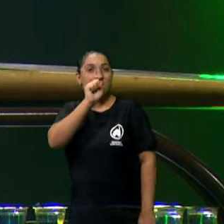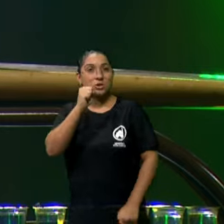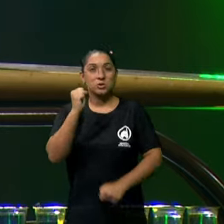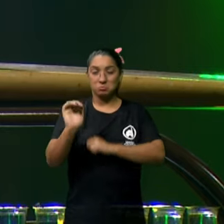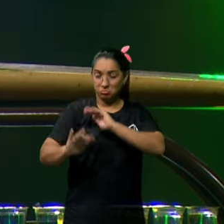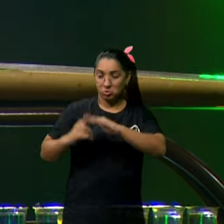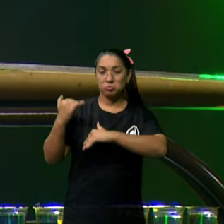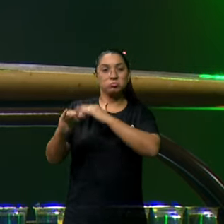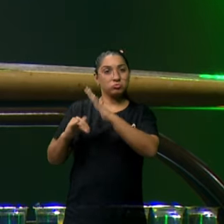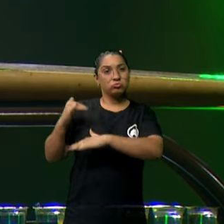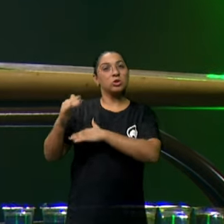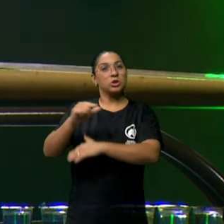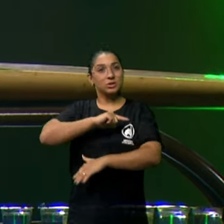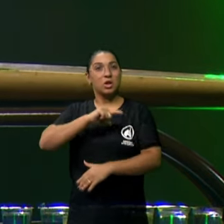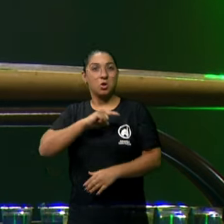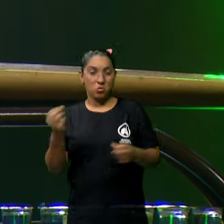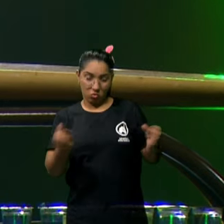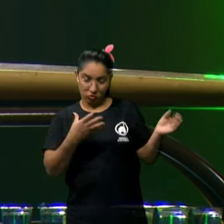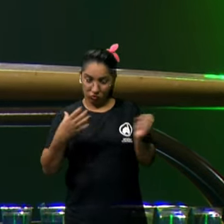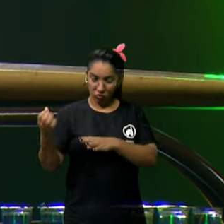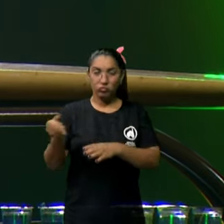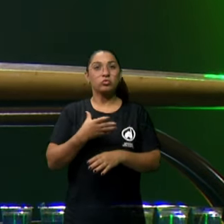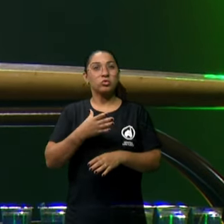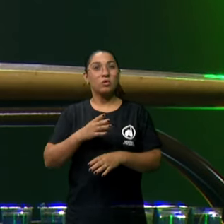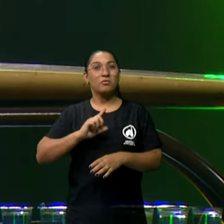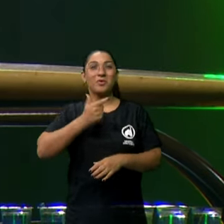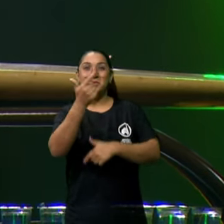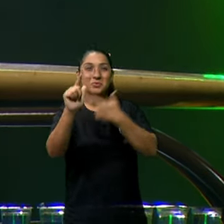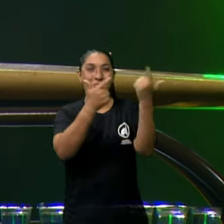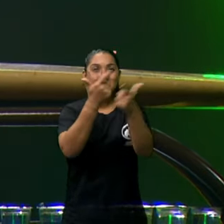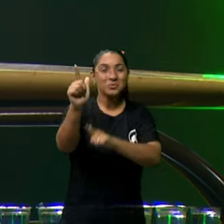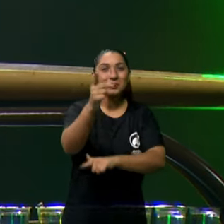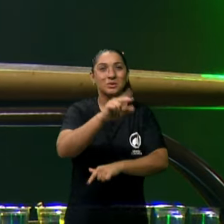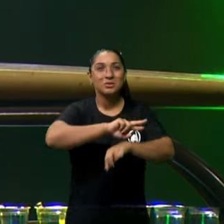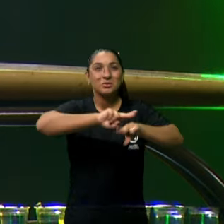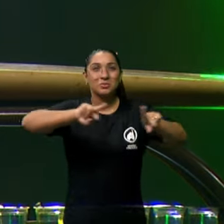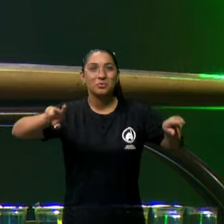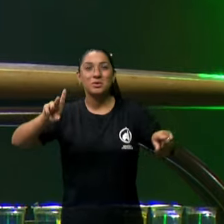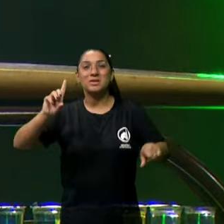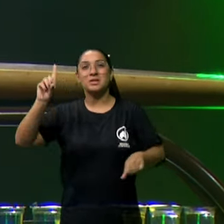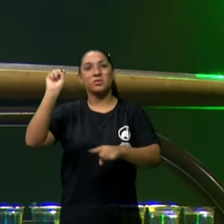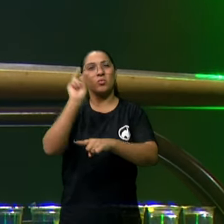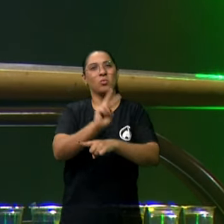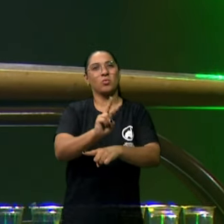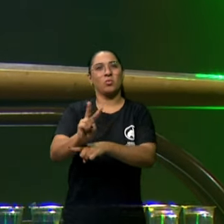renove nele e do resto ele vai cuidar é ralar